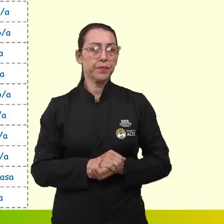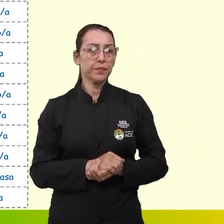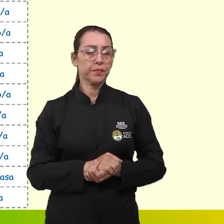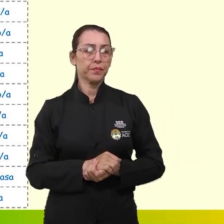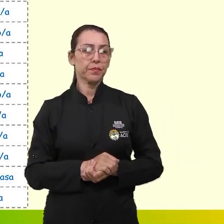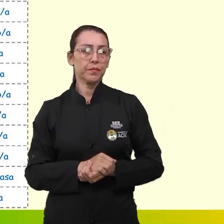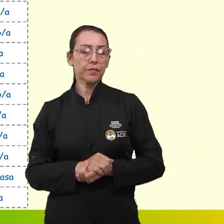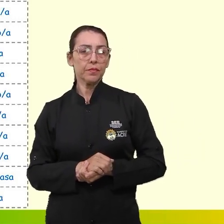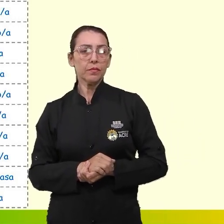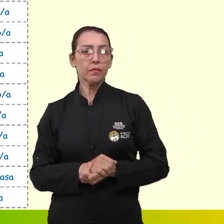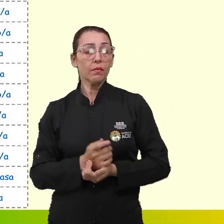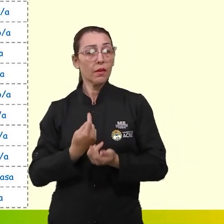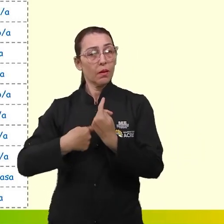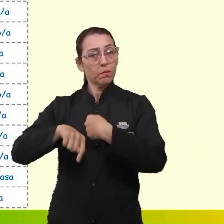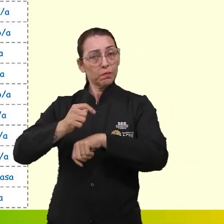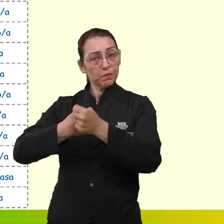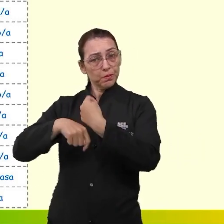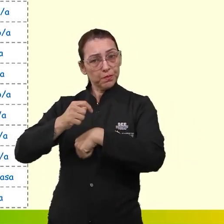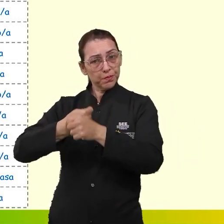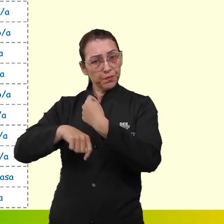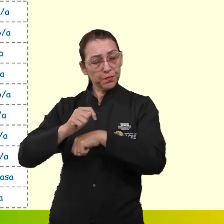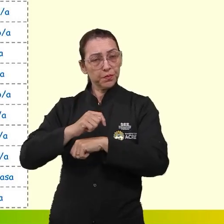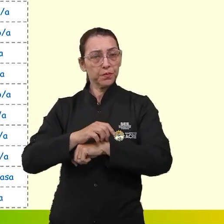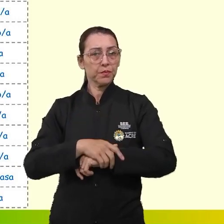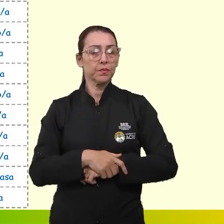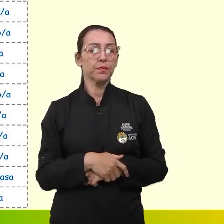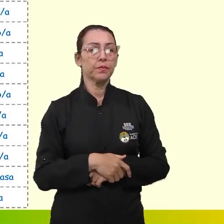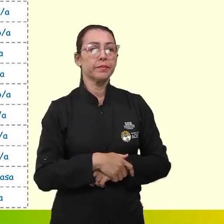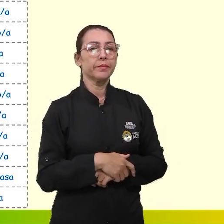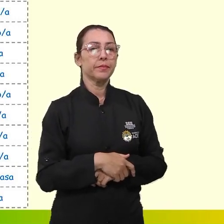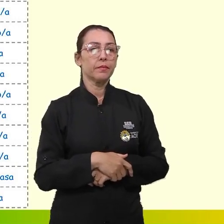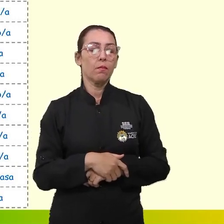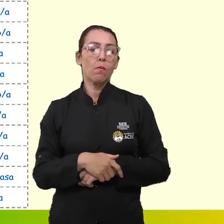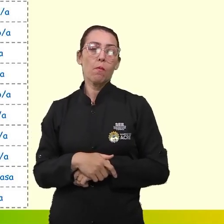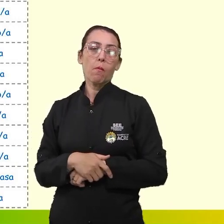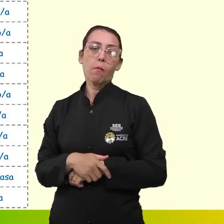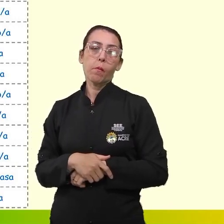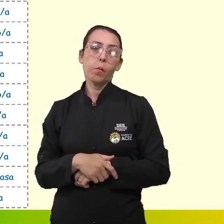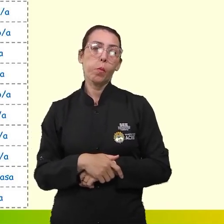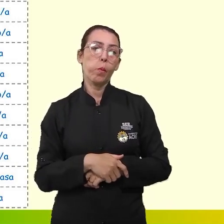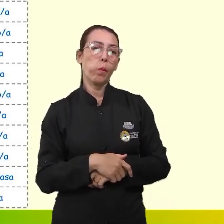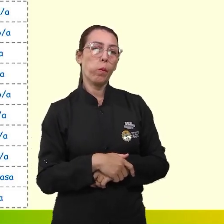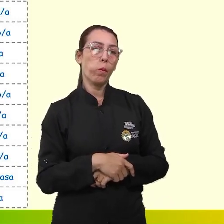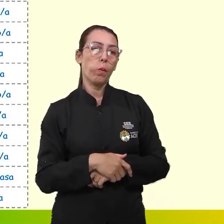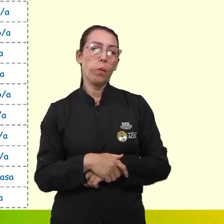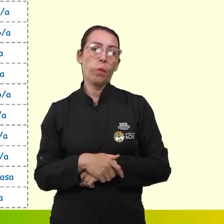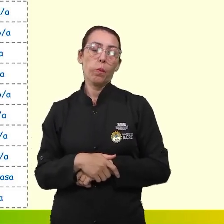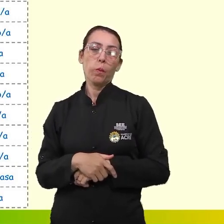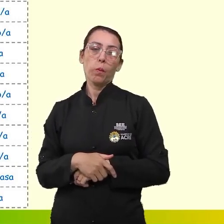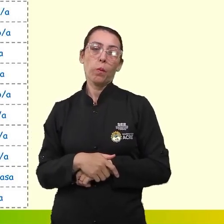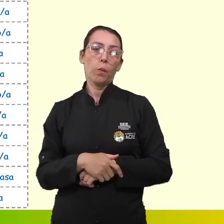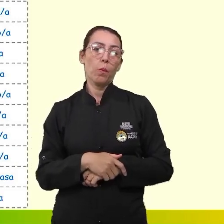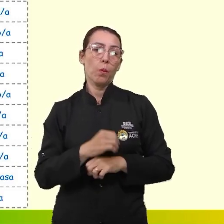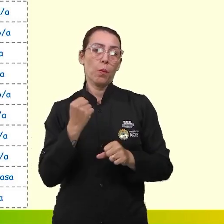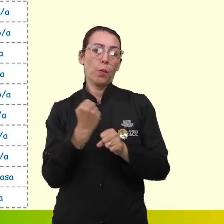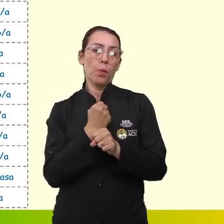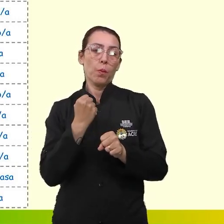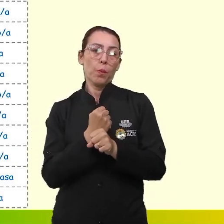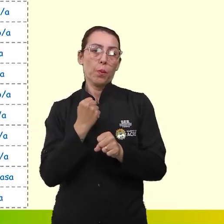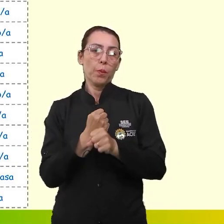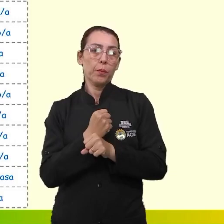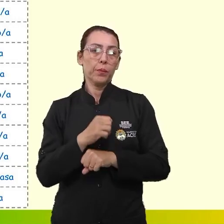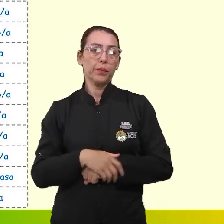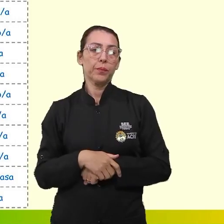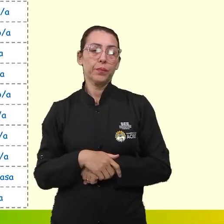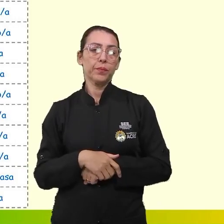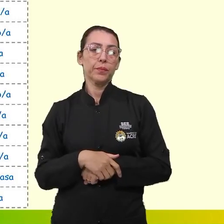aquele profissional da administração, auxiliar administrativo, como chamamos aqui, tá bom? Aqui nós temos o albanil, que é o pedreiro. Aqui